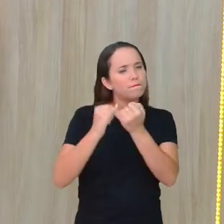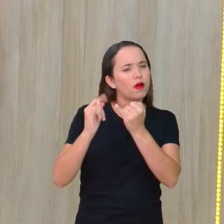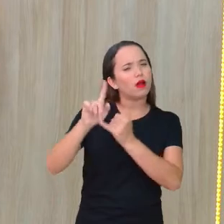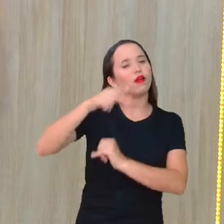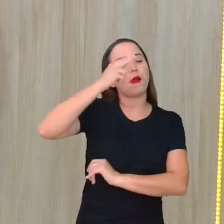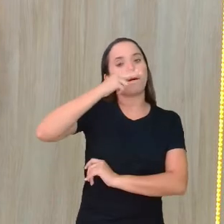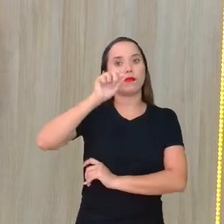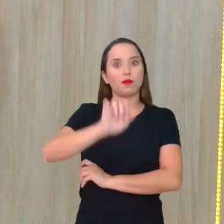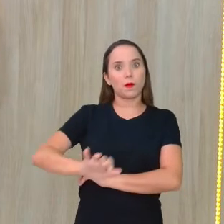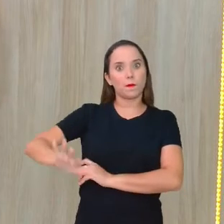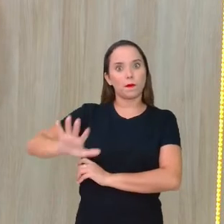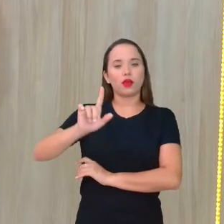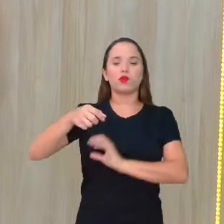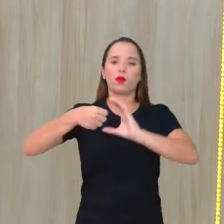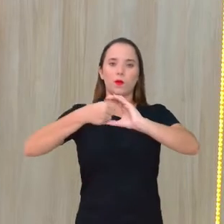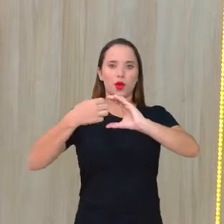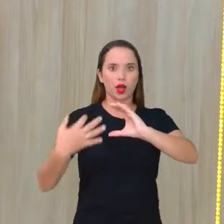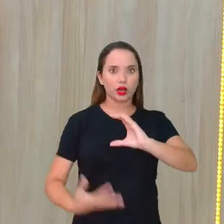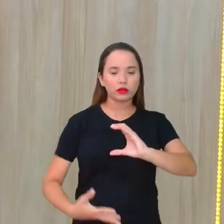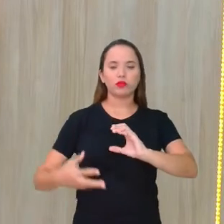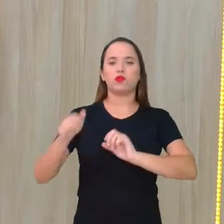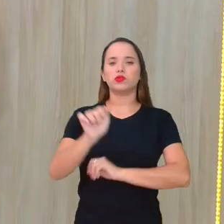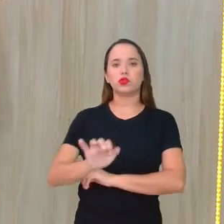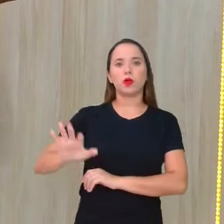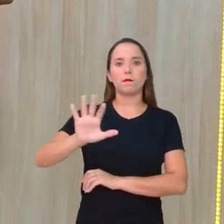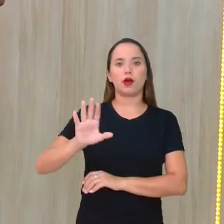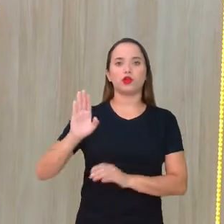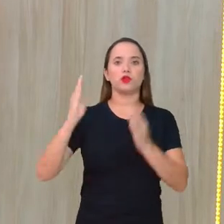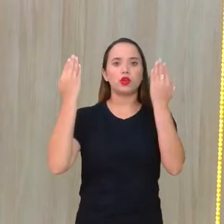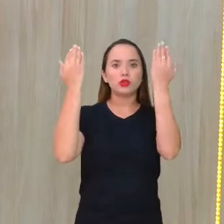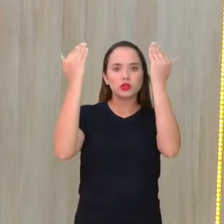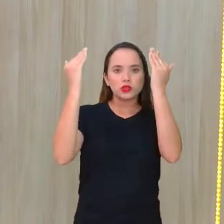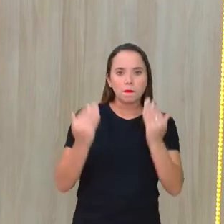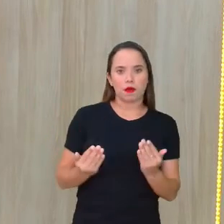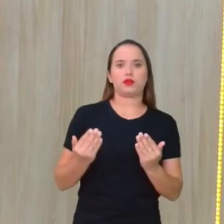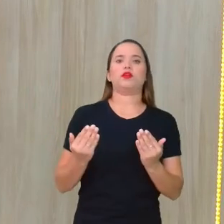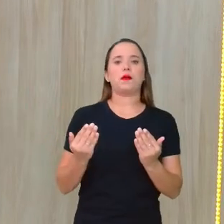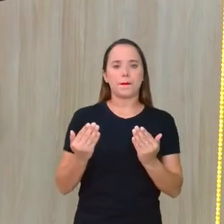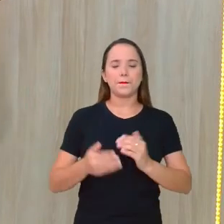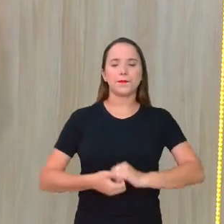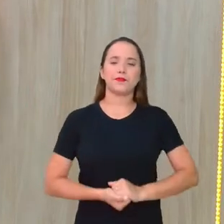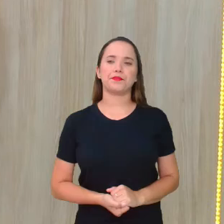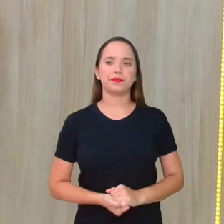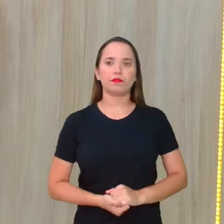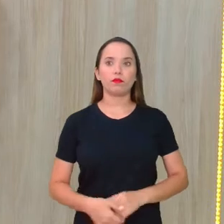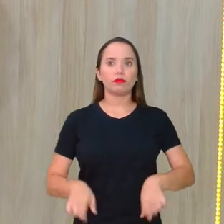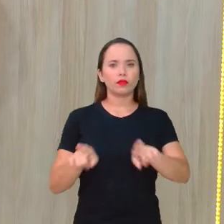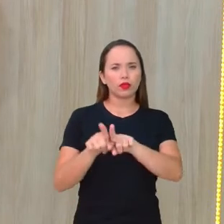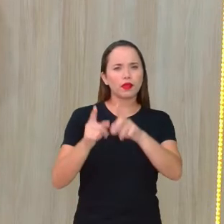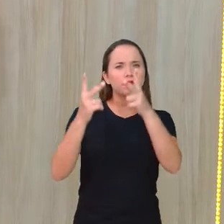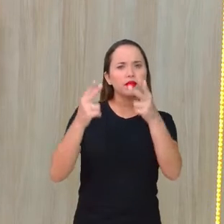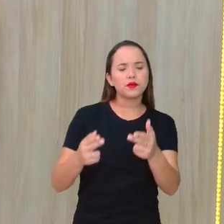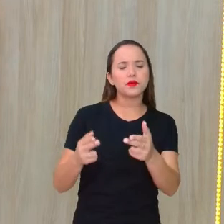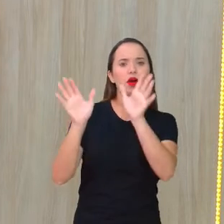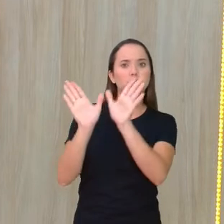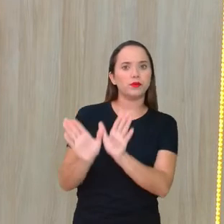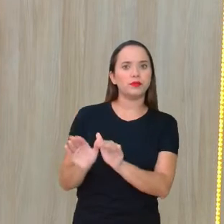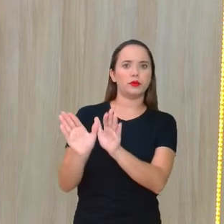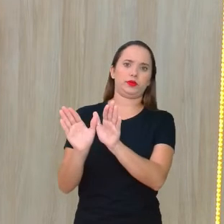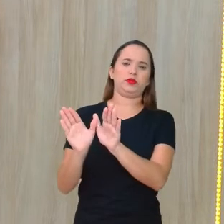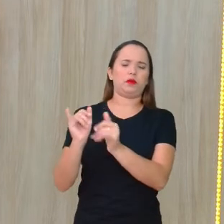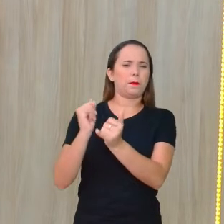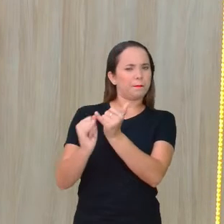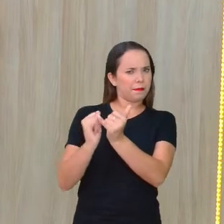Isso é uma característica de figuras simétricas por rotação. Quando eu peguei ali a borboleta, também parece que a gente está vendo